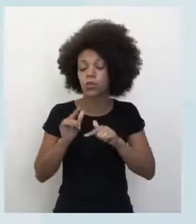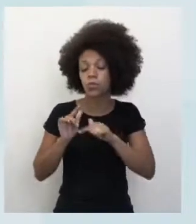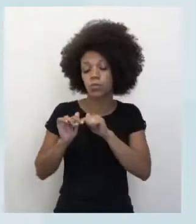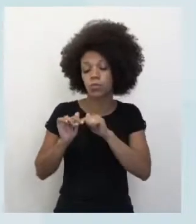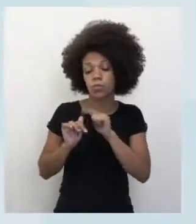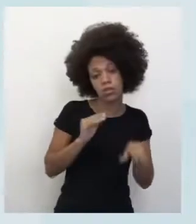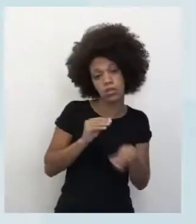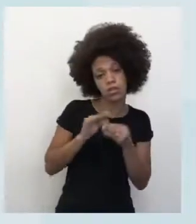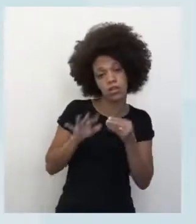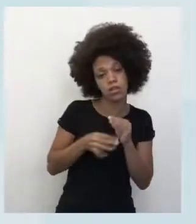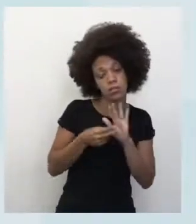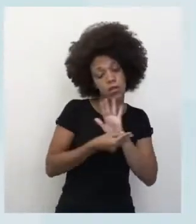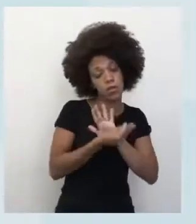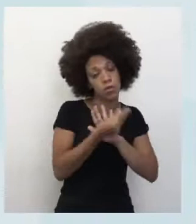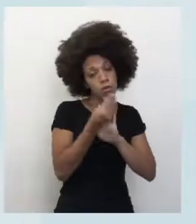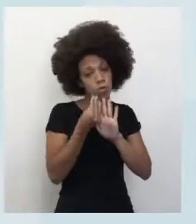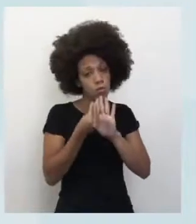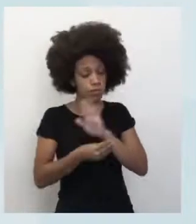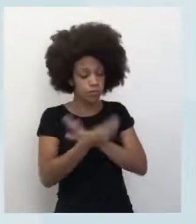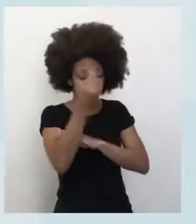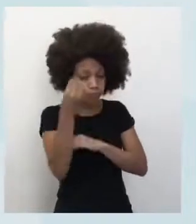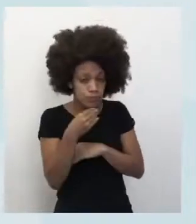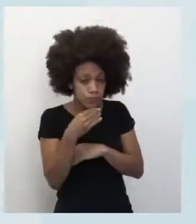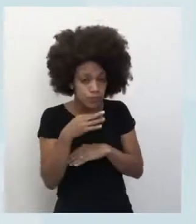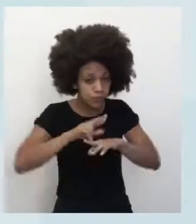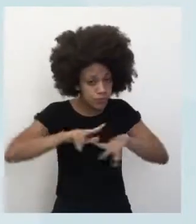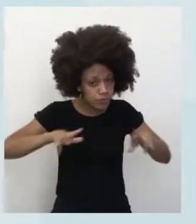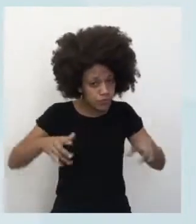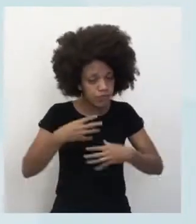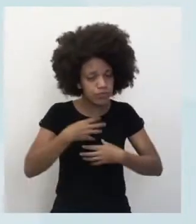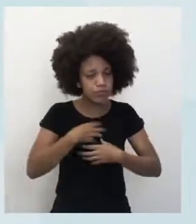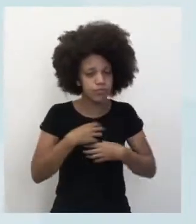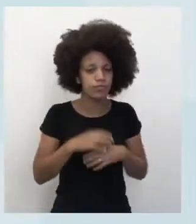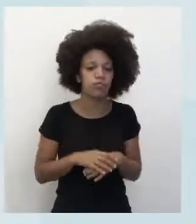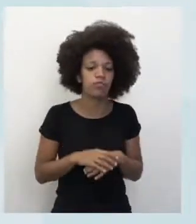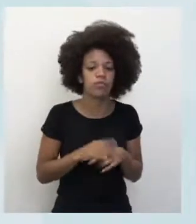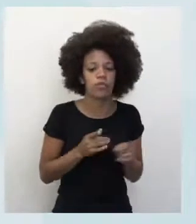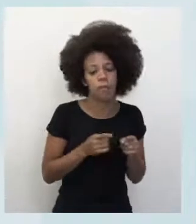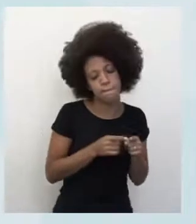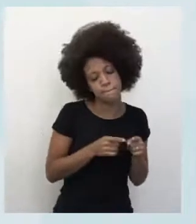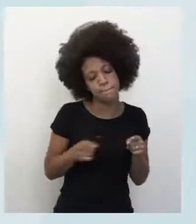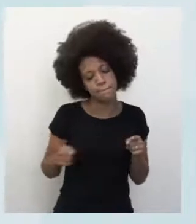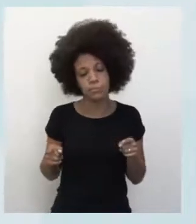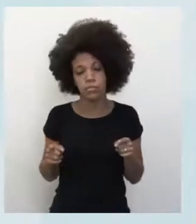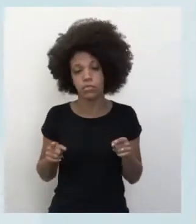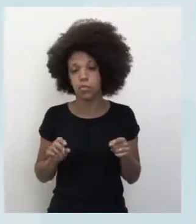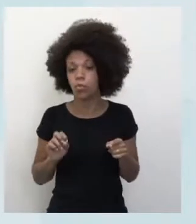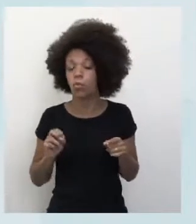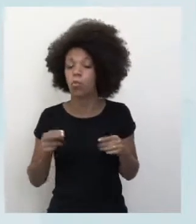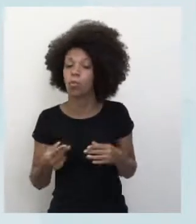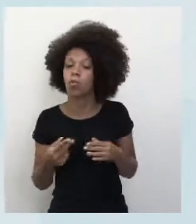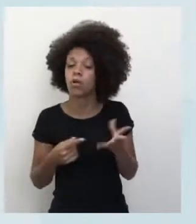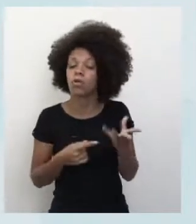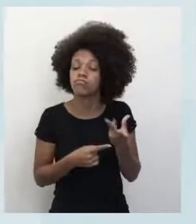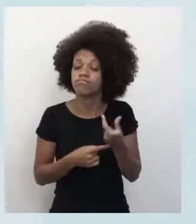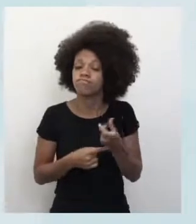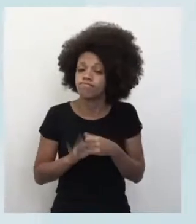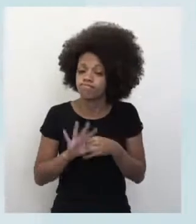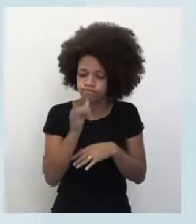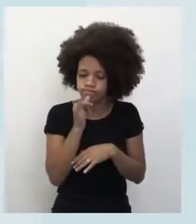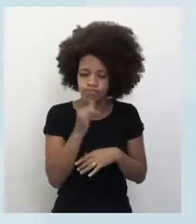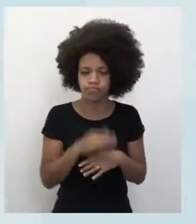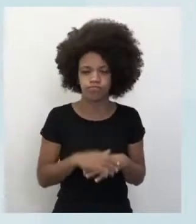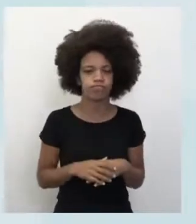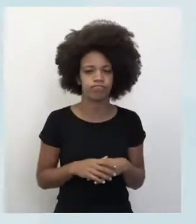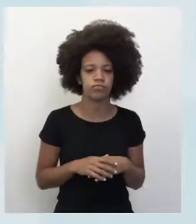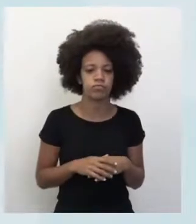que a caracterizam e seus diferentes aspectos, que podem ser uma época ou um momento histórico da produção artística. Por exemplo,